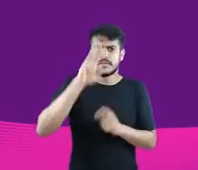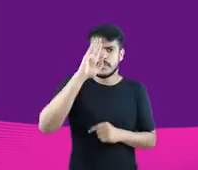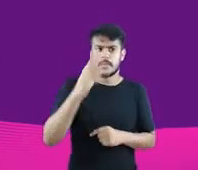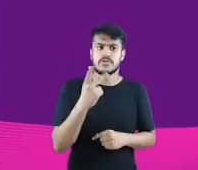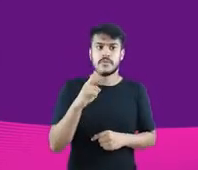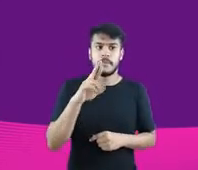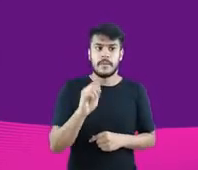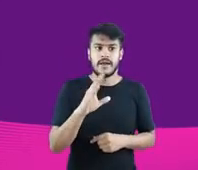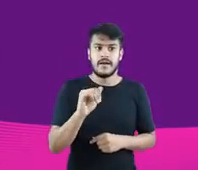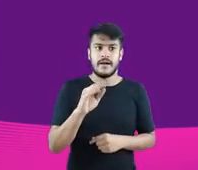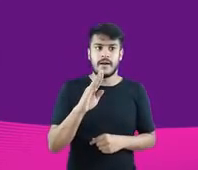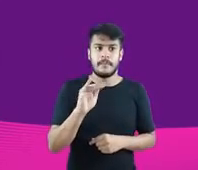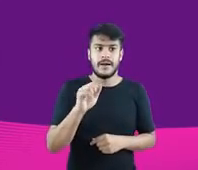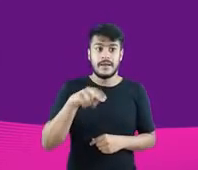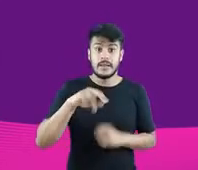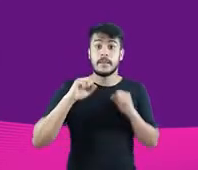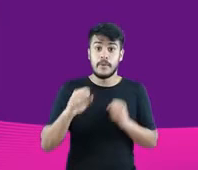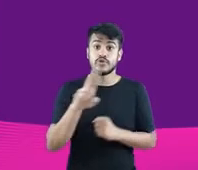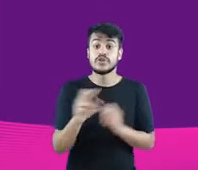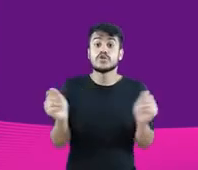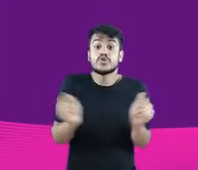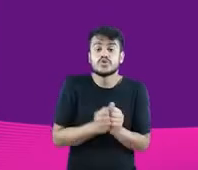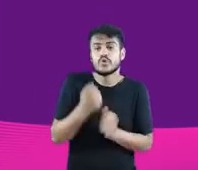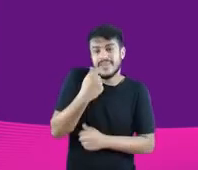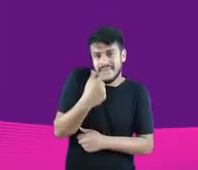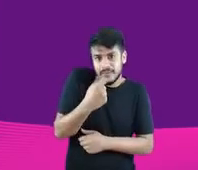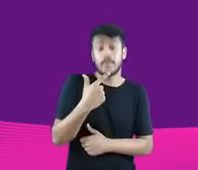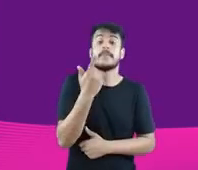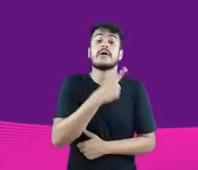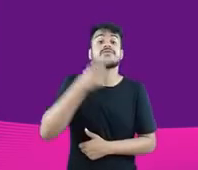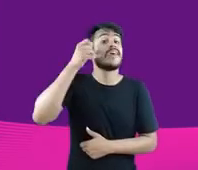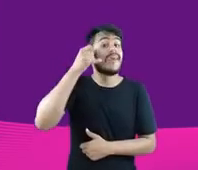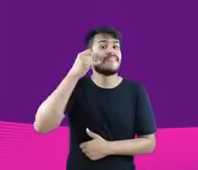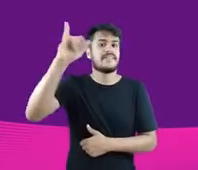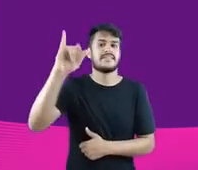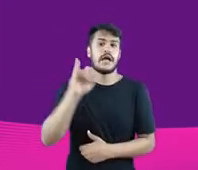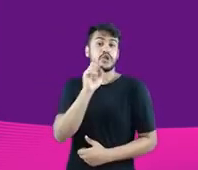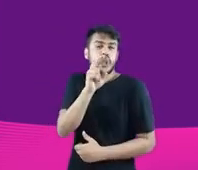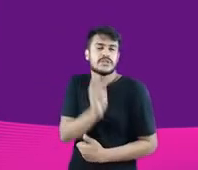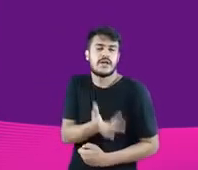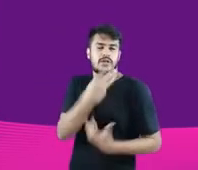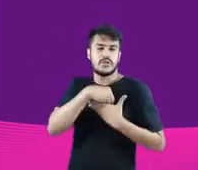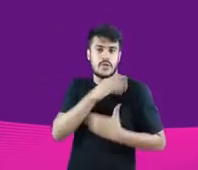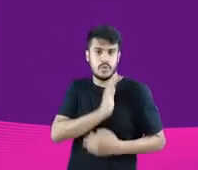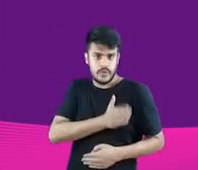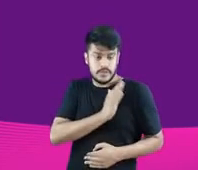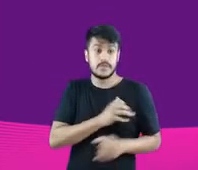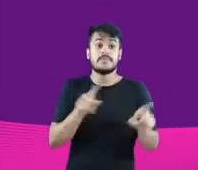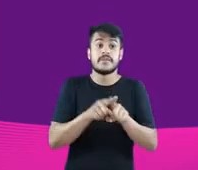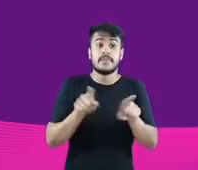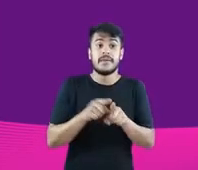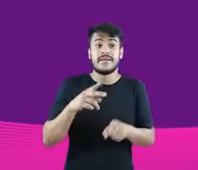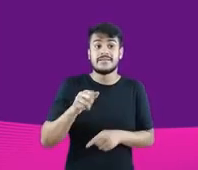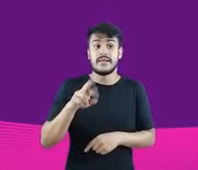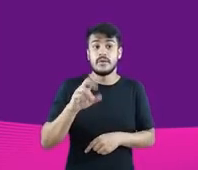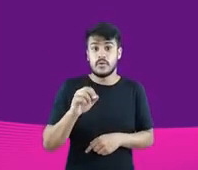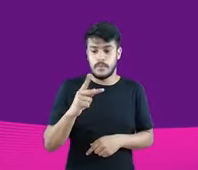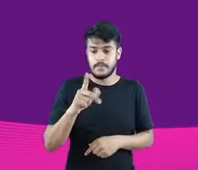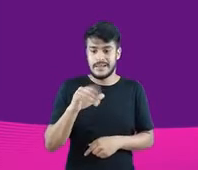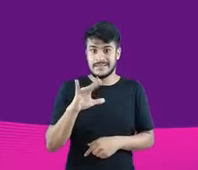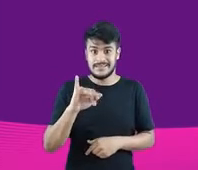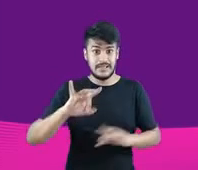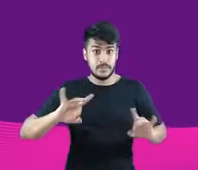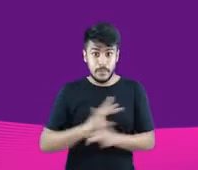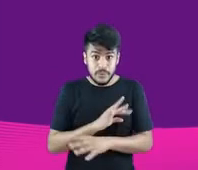com a quimioterapia para tentar diminuir essa neurotoxicidade, e depois da neurotoxicidade instalada, pode ser feito,